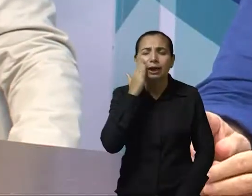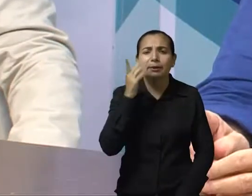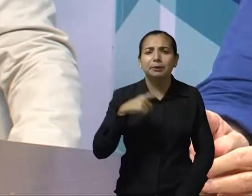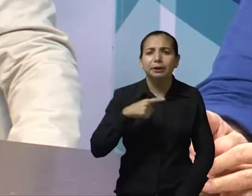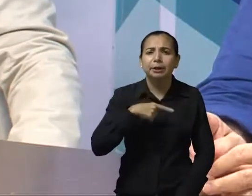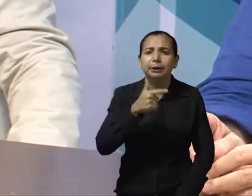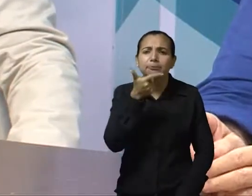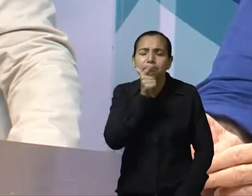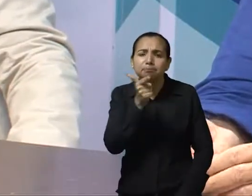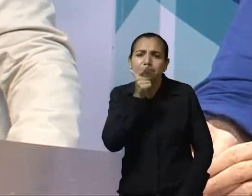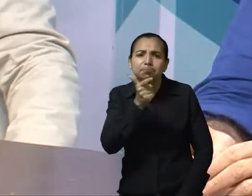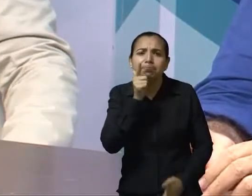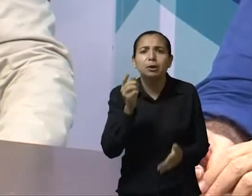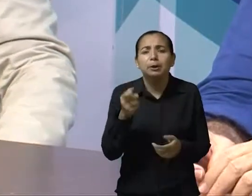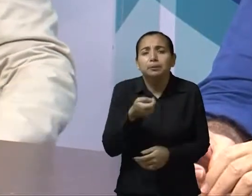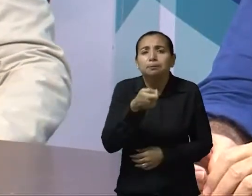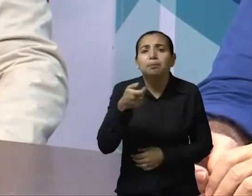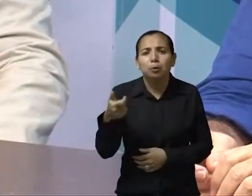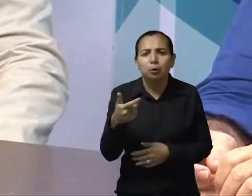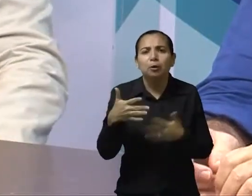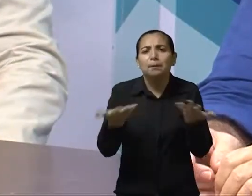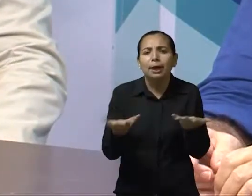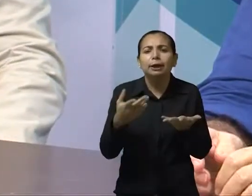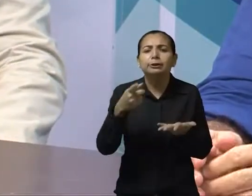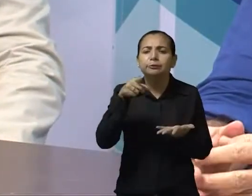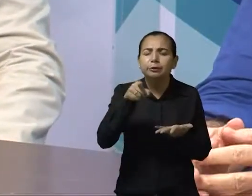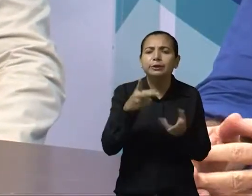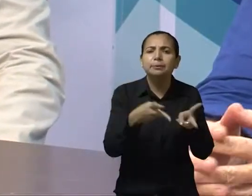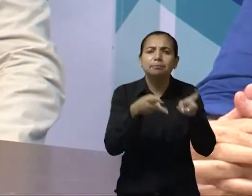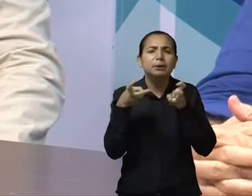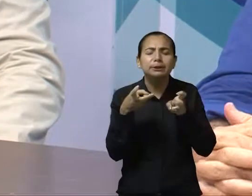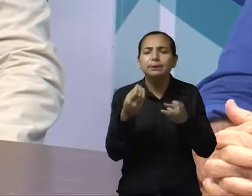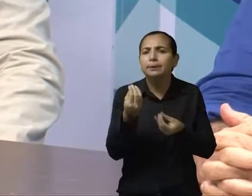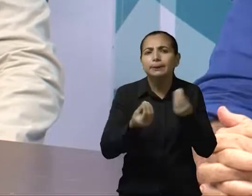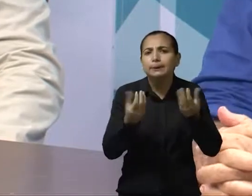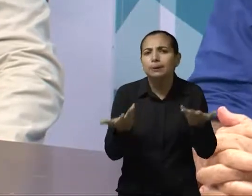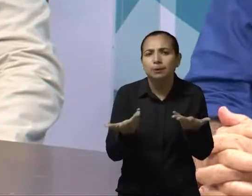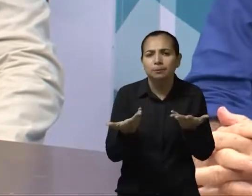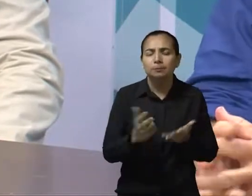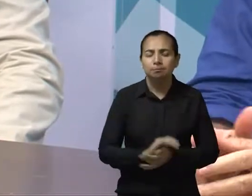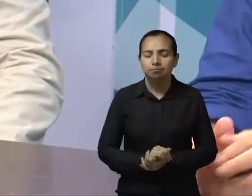efetivação. Qual é o seu sentimento para isso, o senhor que esteve em Brasília essa semana?